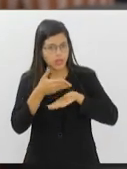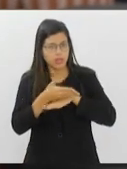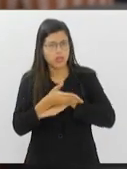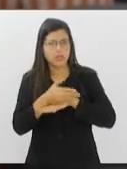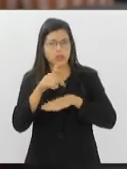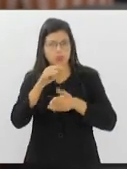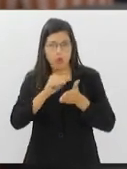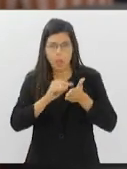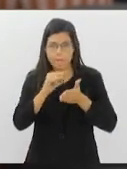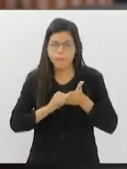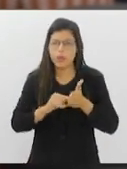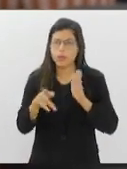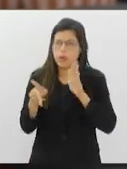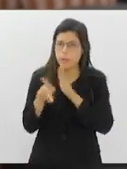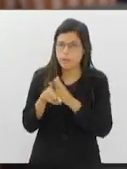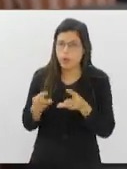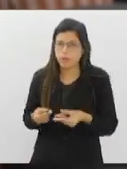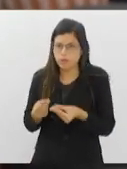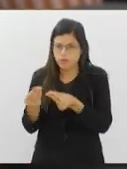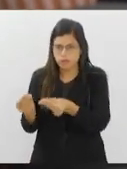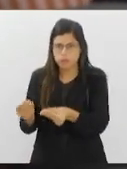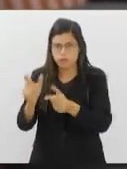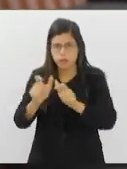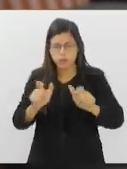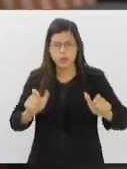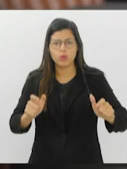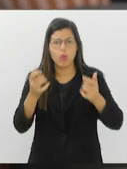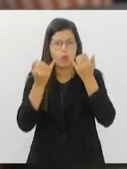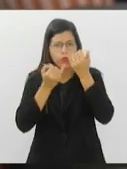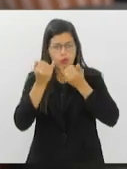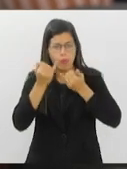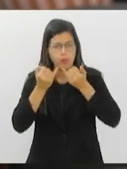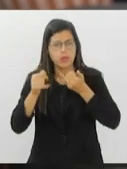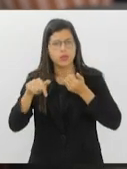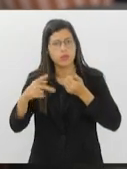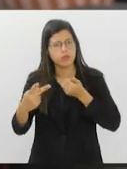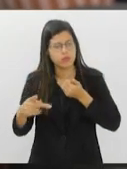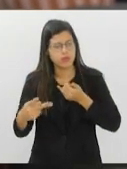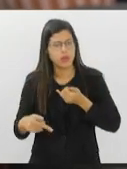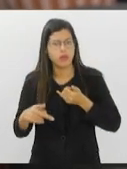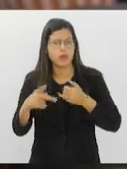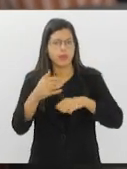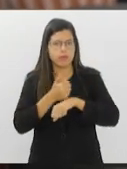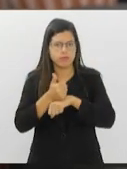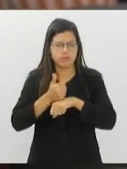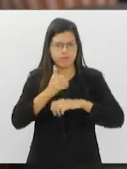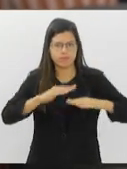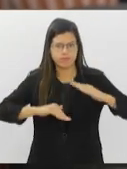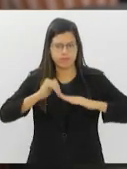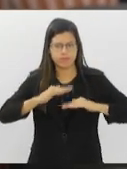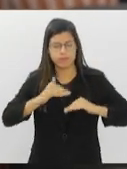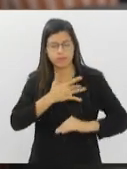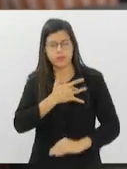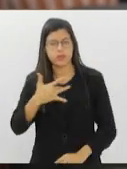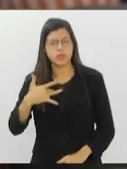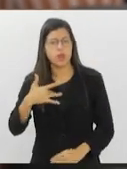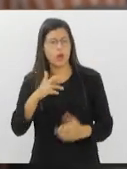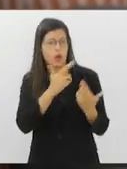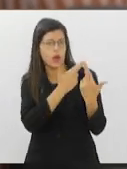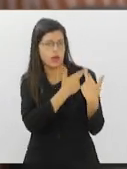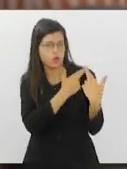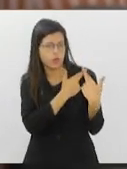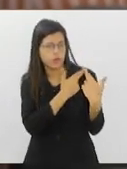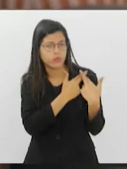dela, o prontuário é dela, com as informações da paciente, que os profissionais de saúde que são responsáveis pela saúde daquela pessoa que foi